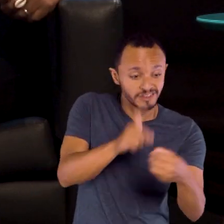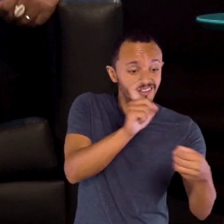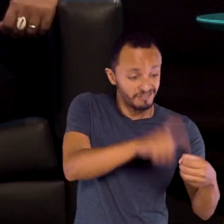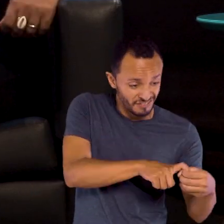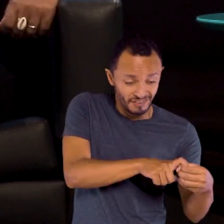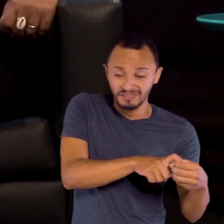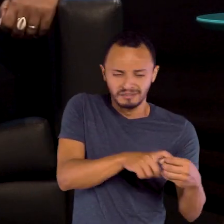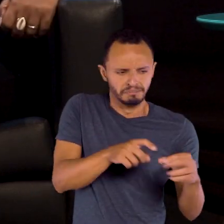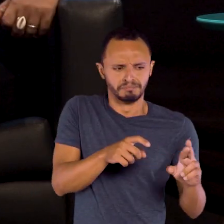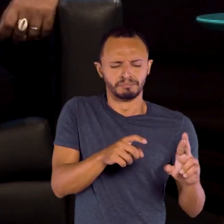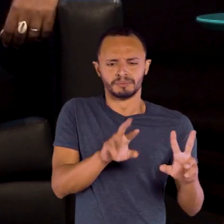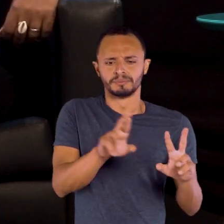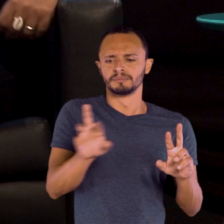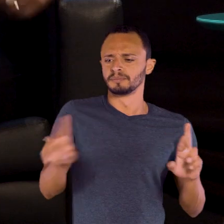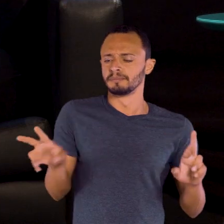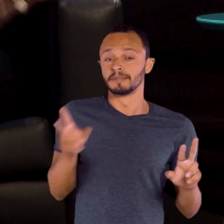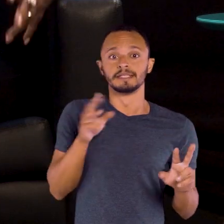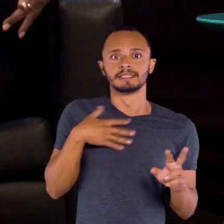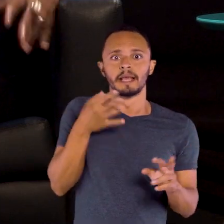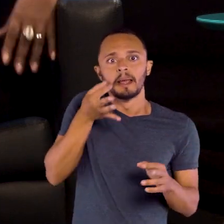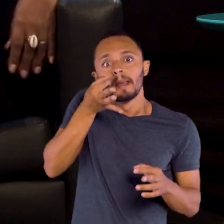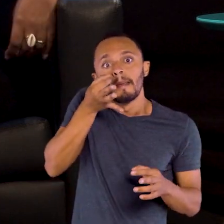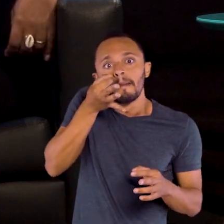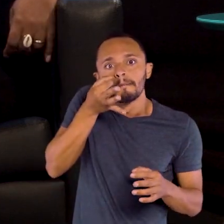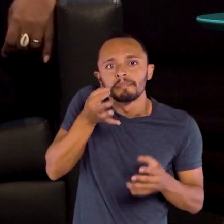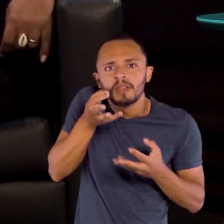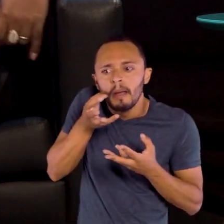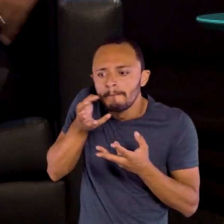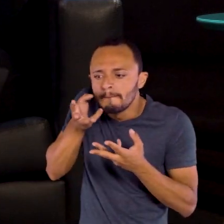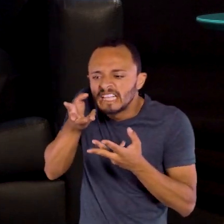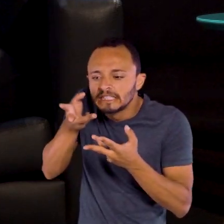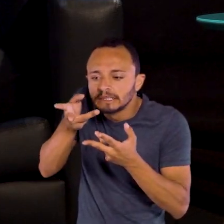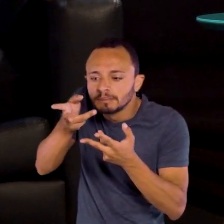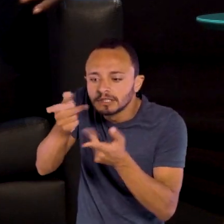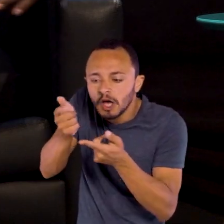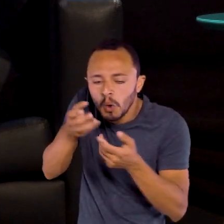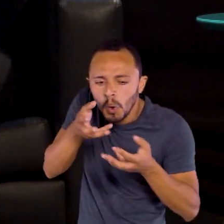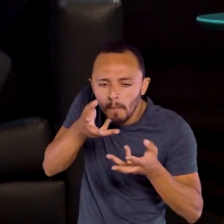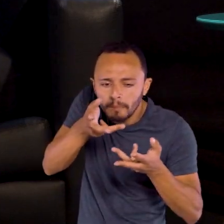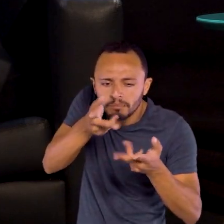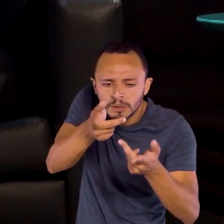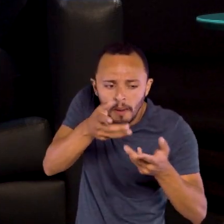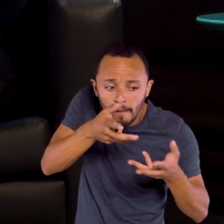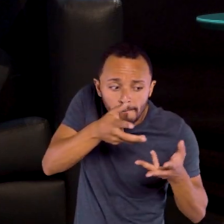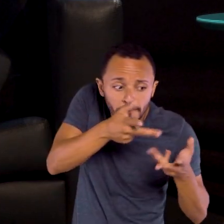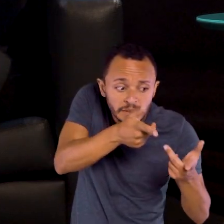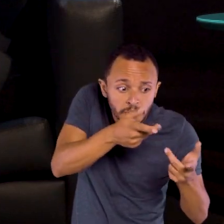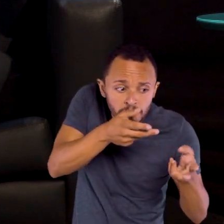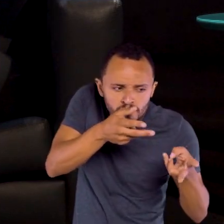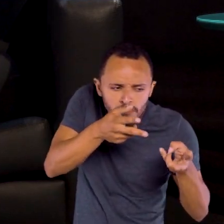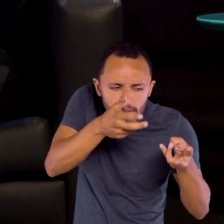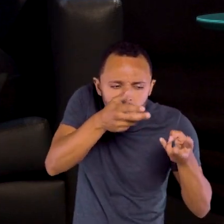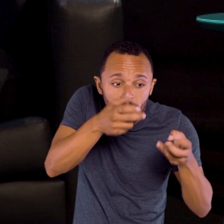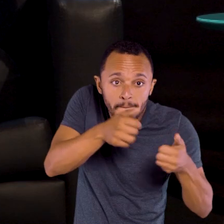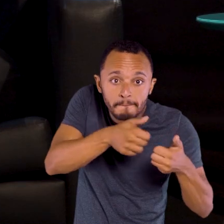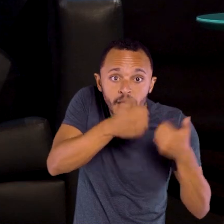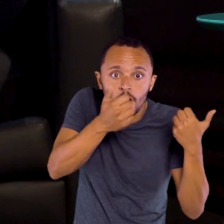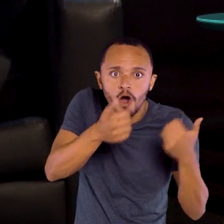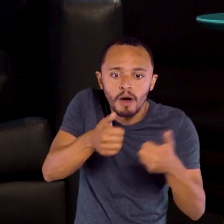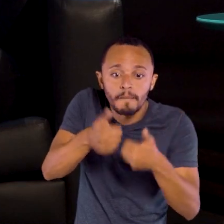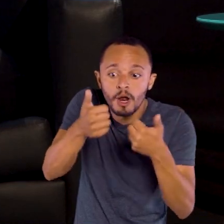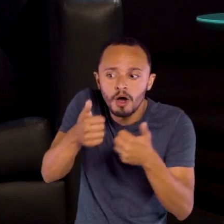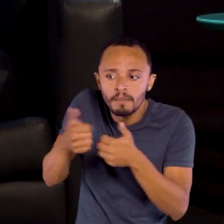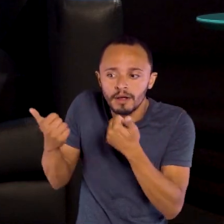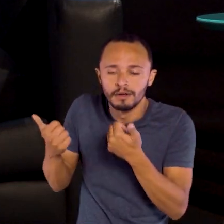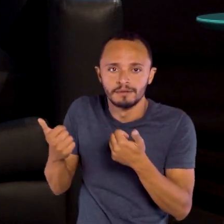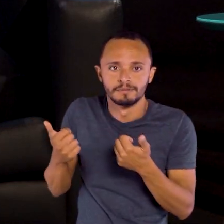muito escondido, né? Muito ocultado, muito diferente dessa imagem de cidade maravilhosa e cordial, e